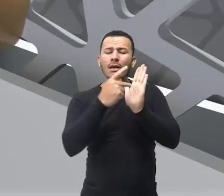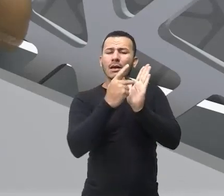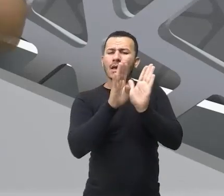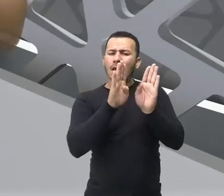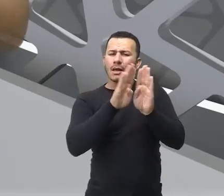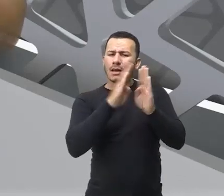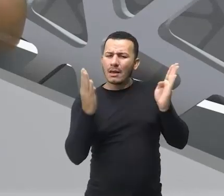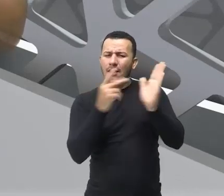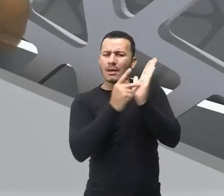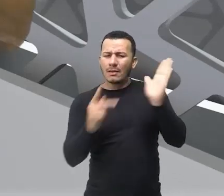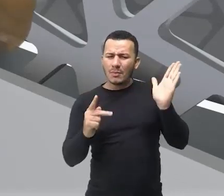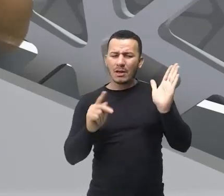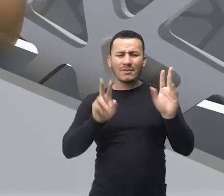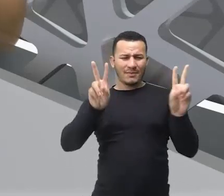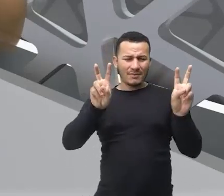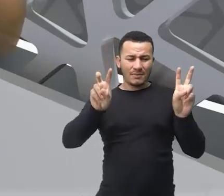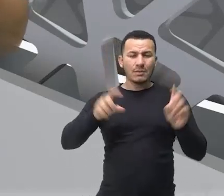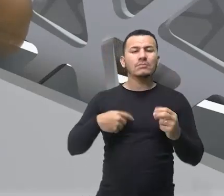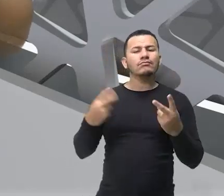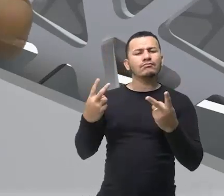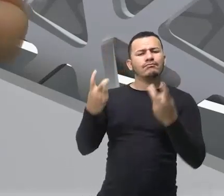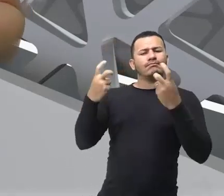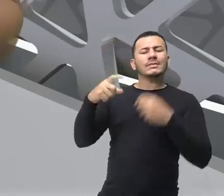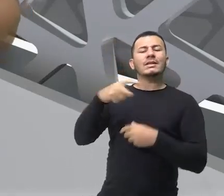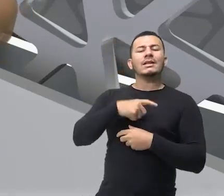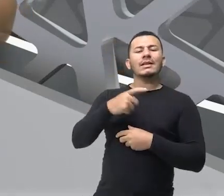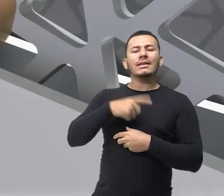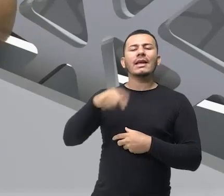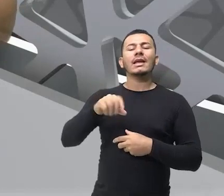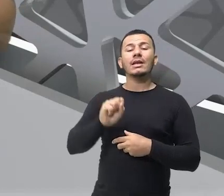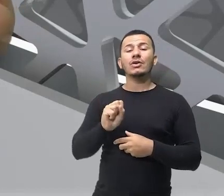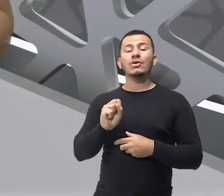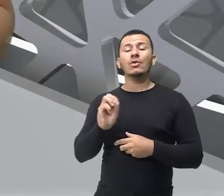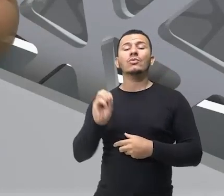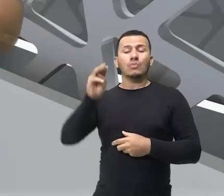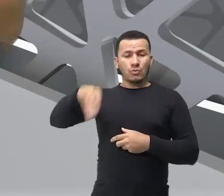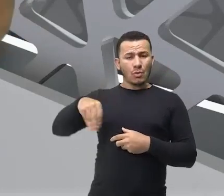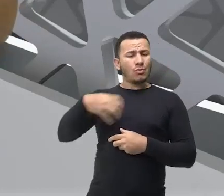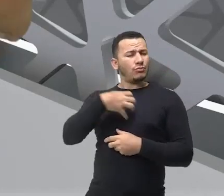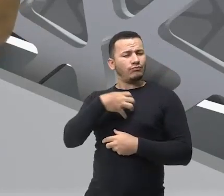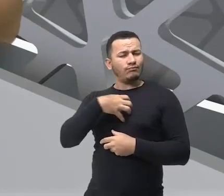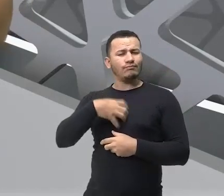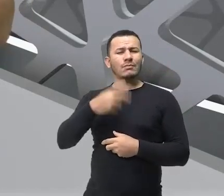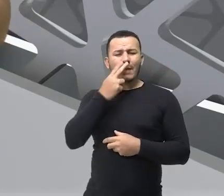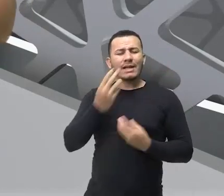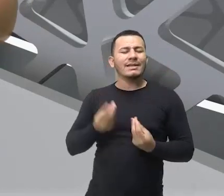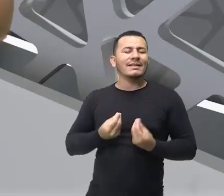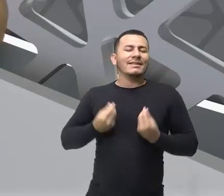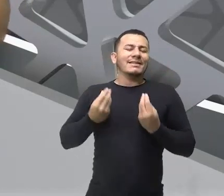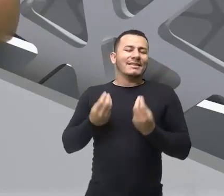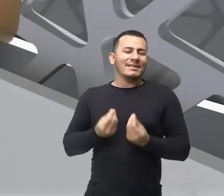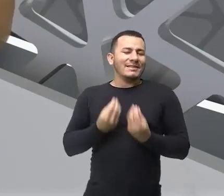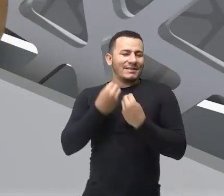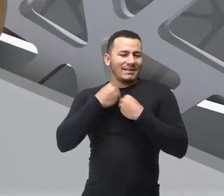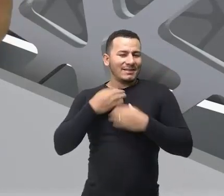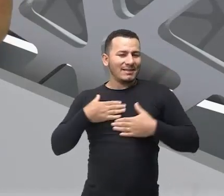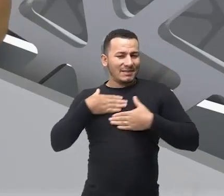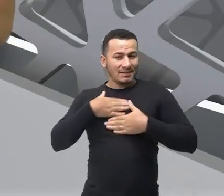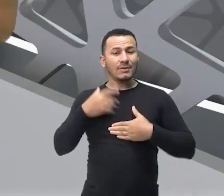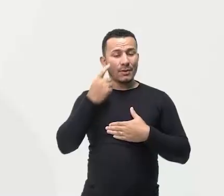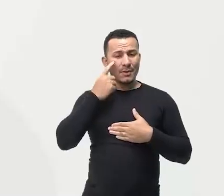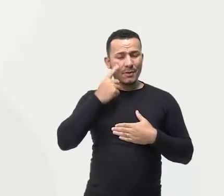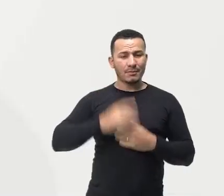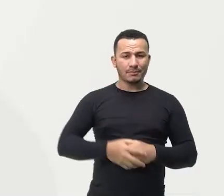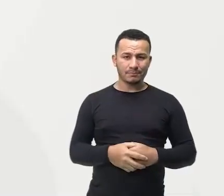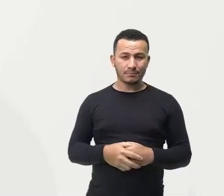gente consegue perceber que ele tem um certo som, uma sonoridade, que é bem gostosa de ouvir. Vamos observar o primeiro